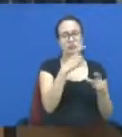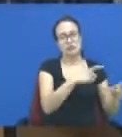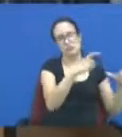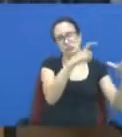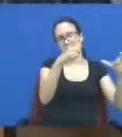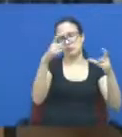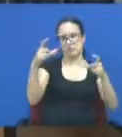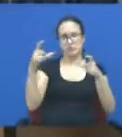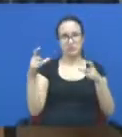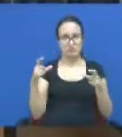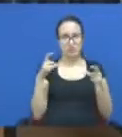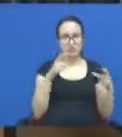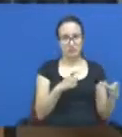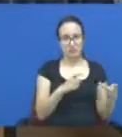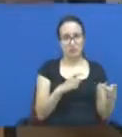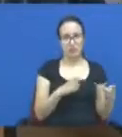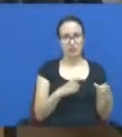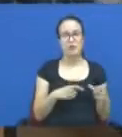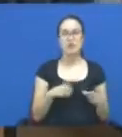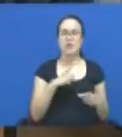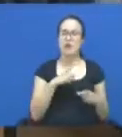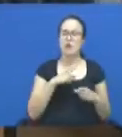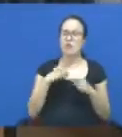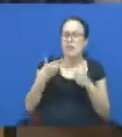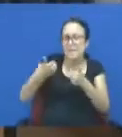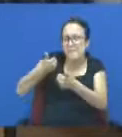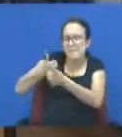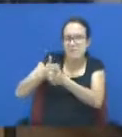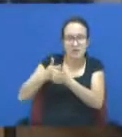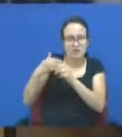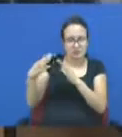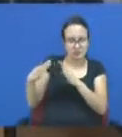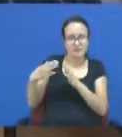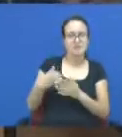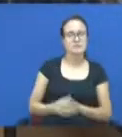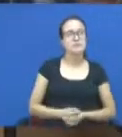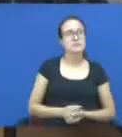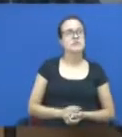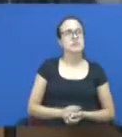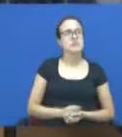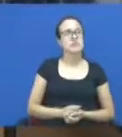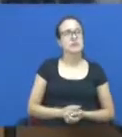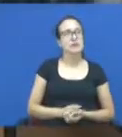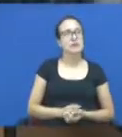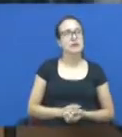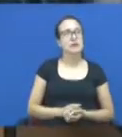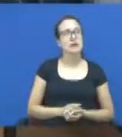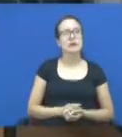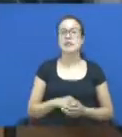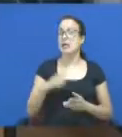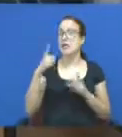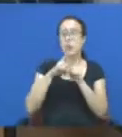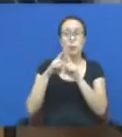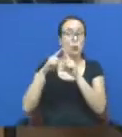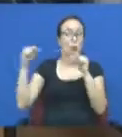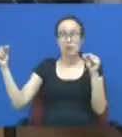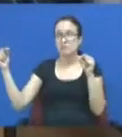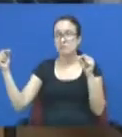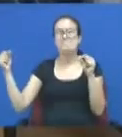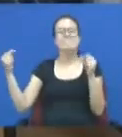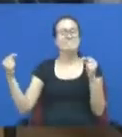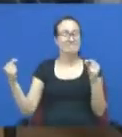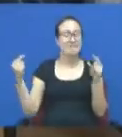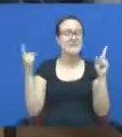aqui próximo, eu não vou me lembrar agora o nome do bairro. E ele simplesmente sumiu, deixando o nosso pastor nessa